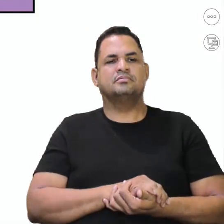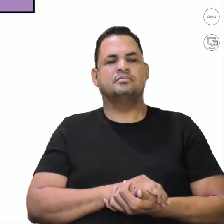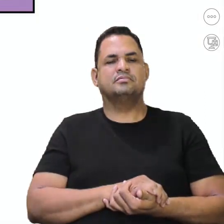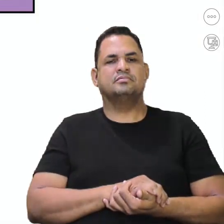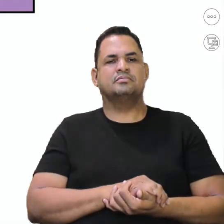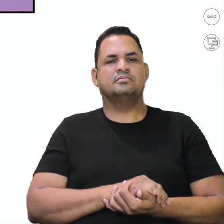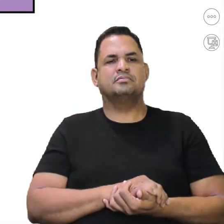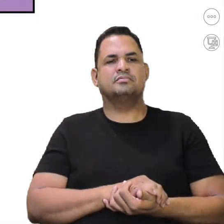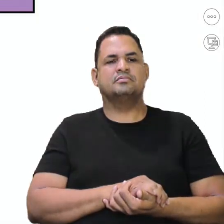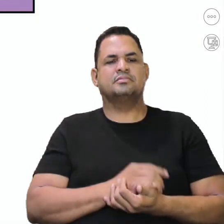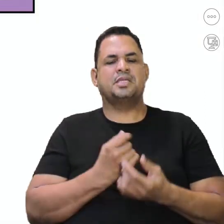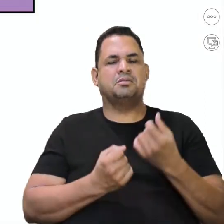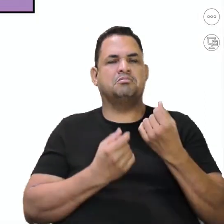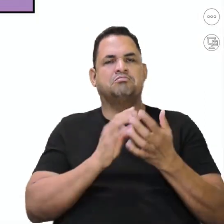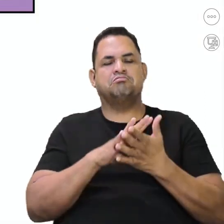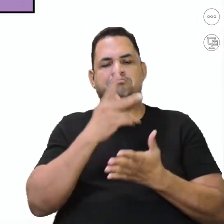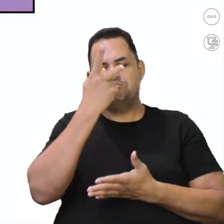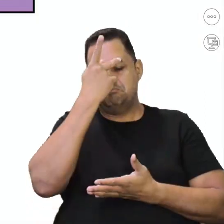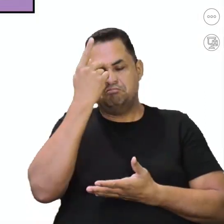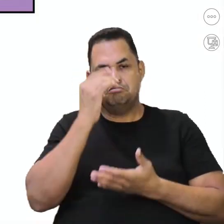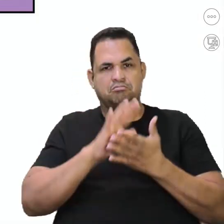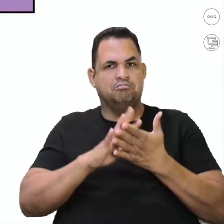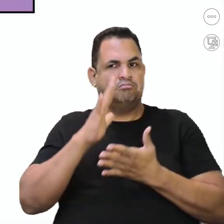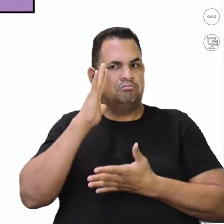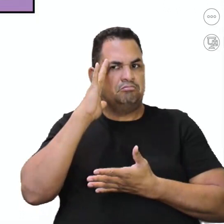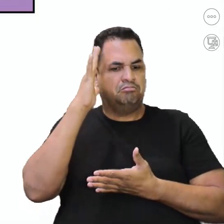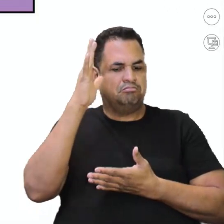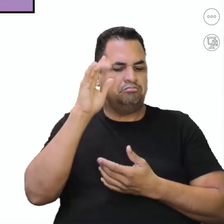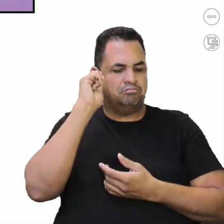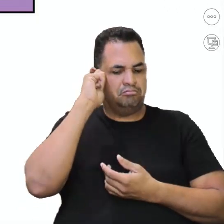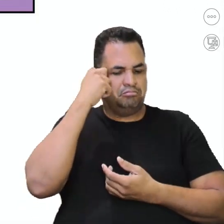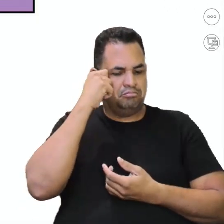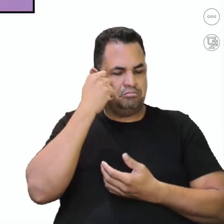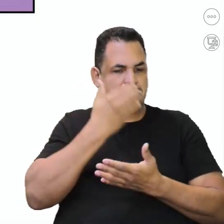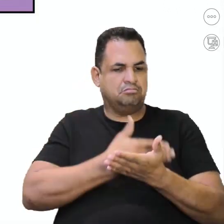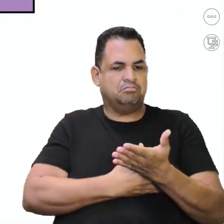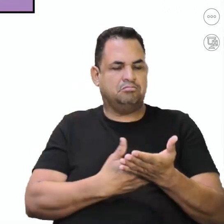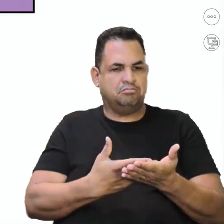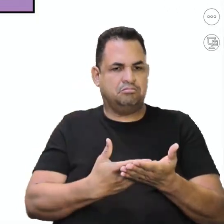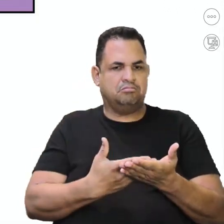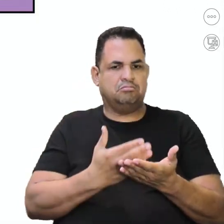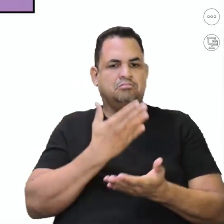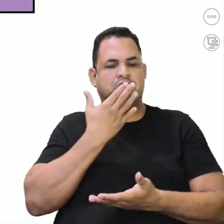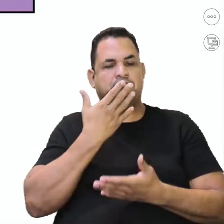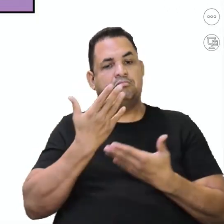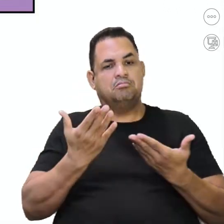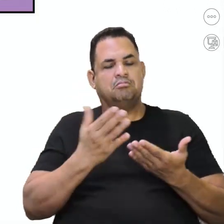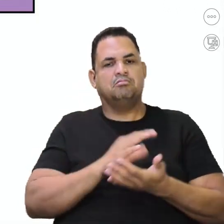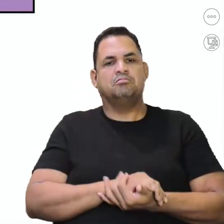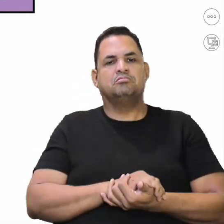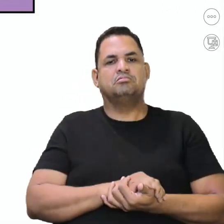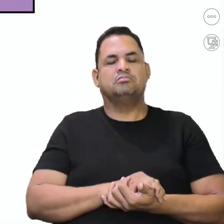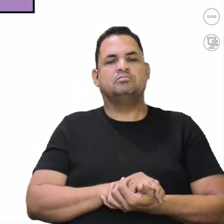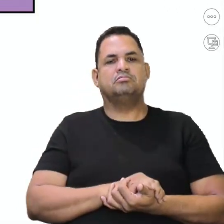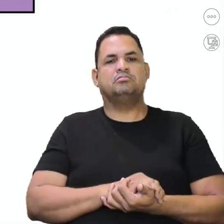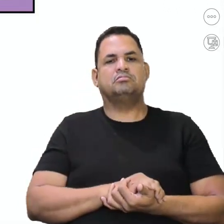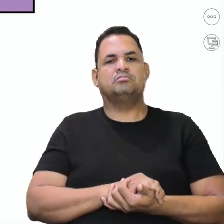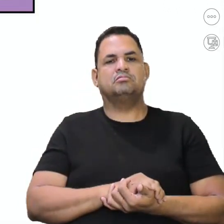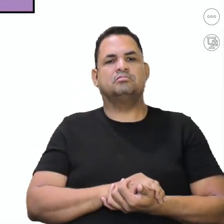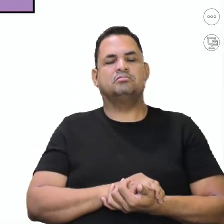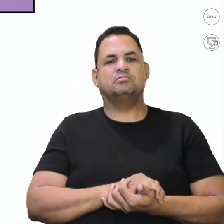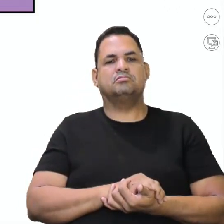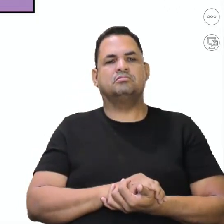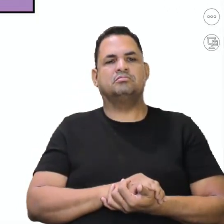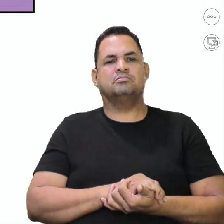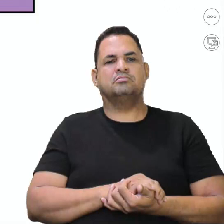white. Algumas pessoas sonham em preto e branco. Eu estou traduzindo porque eu sei tudo aqui, mas vamos supor que você não soubesse. Não